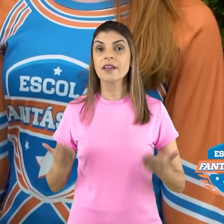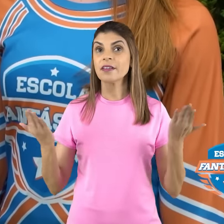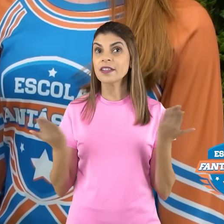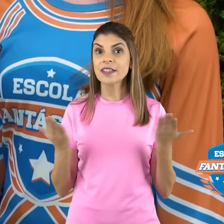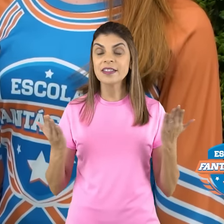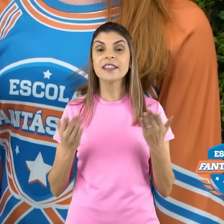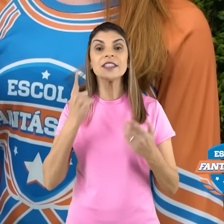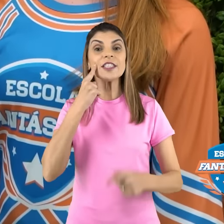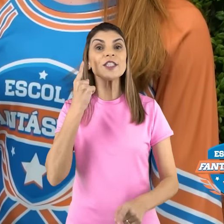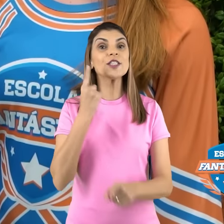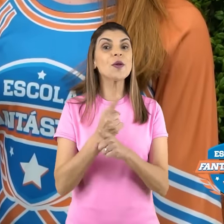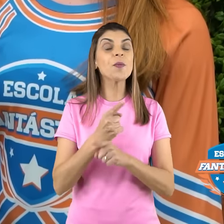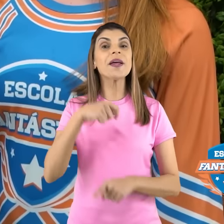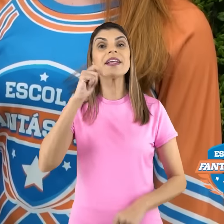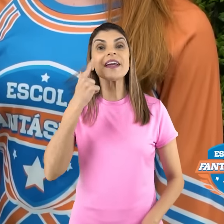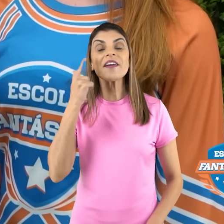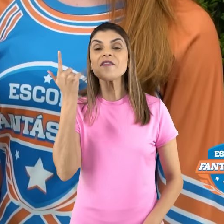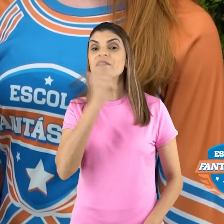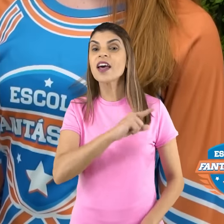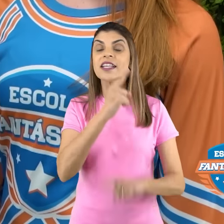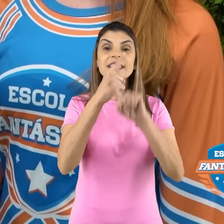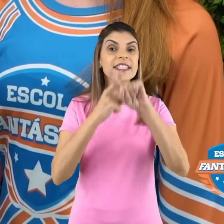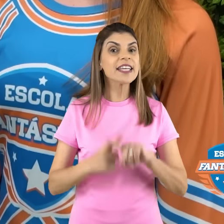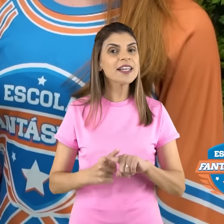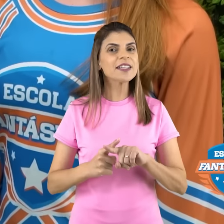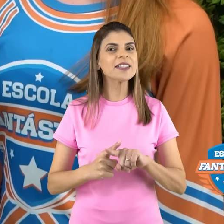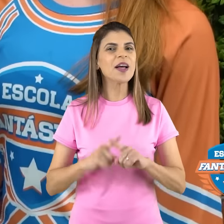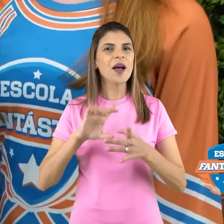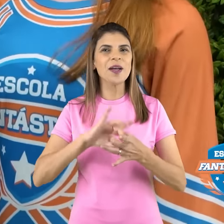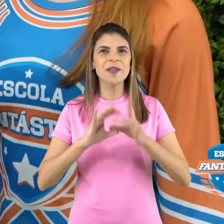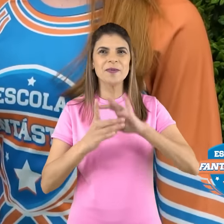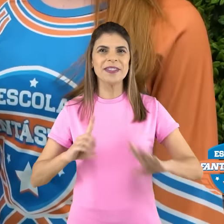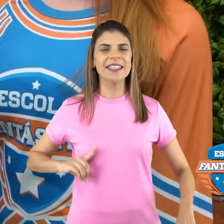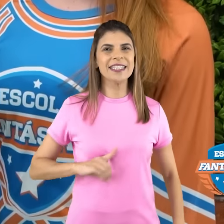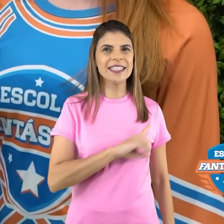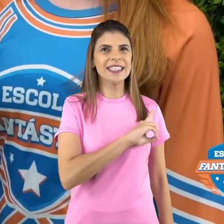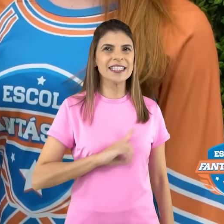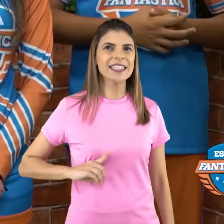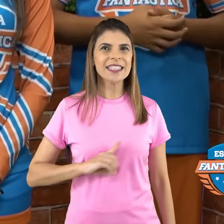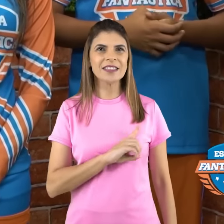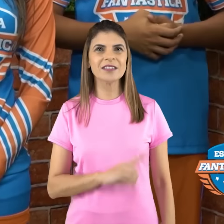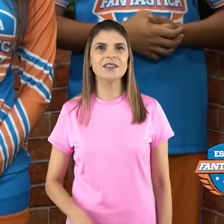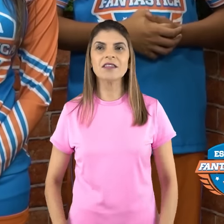Agora vamos descobrir quem venceu as Olimpíadas Sinistras da Escola Fantástica.